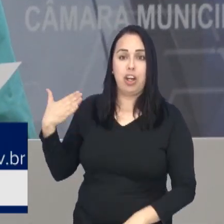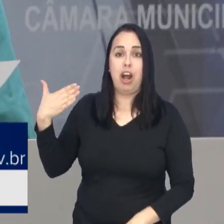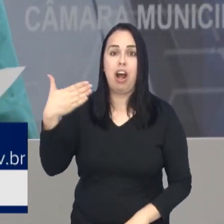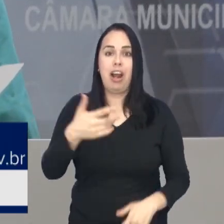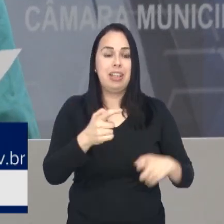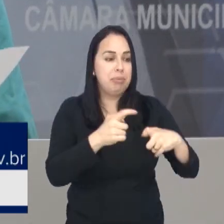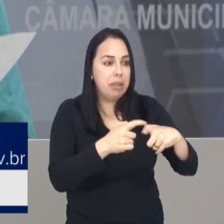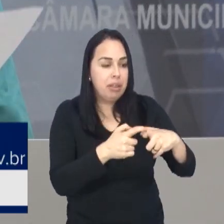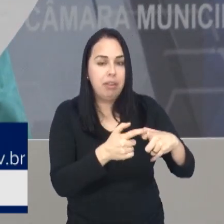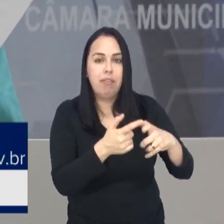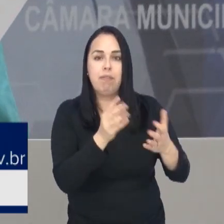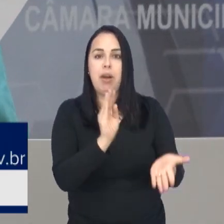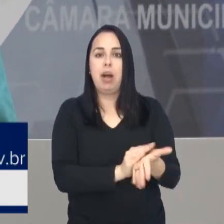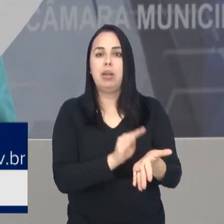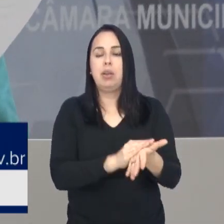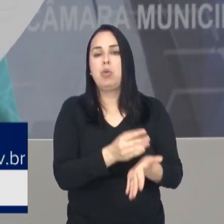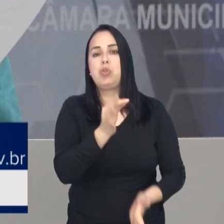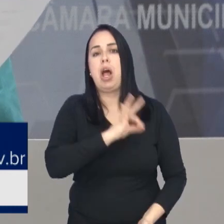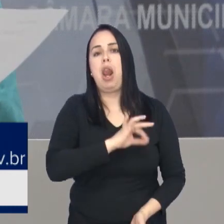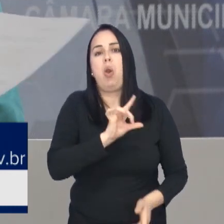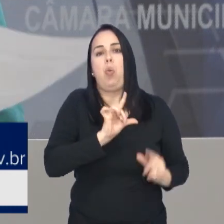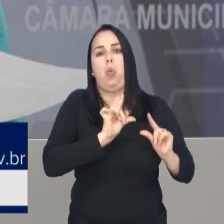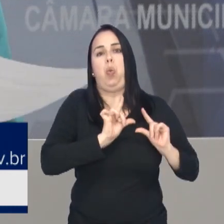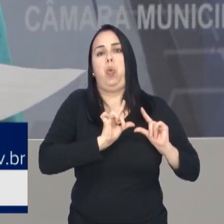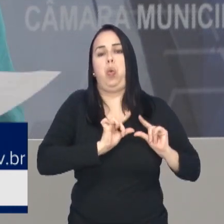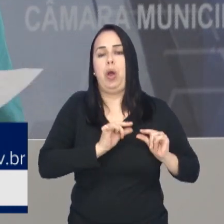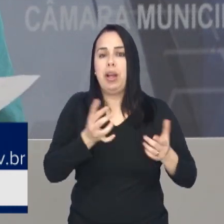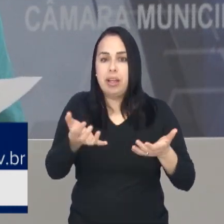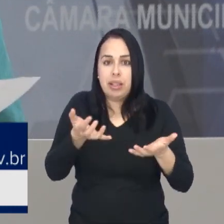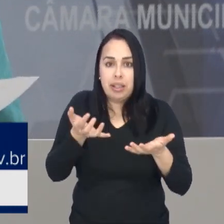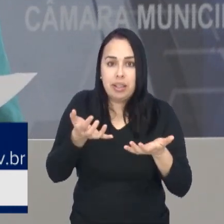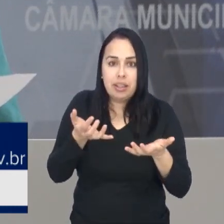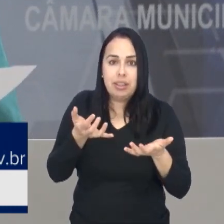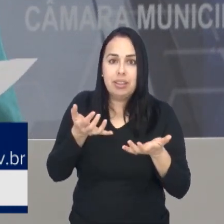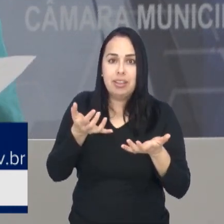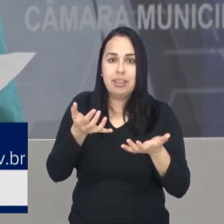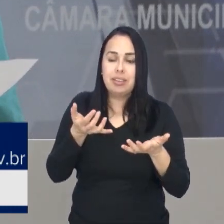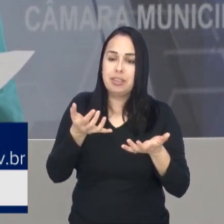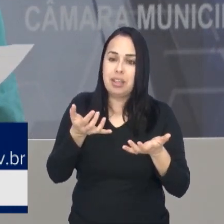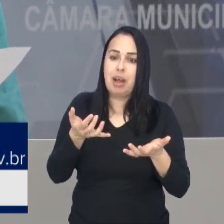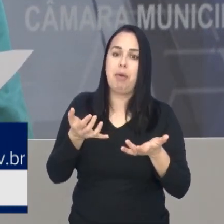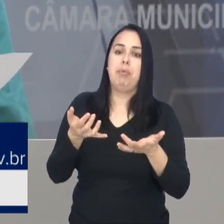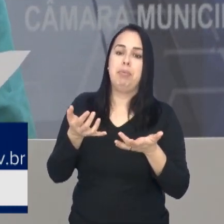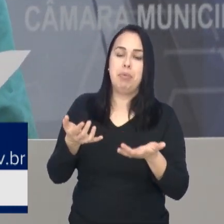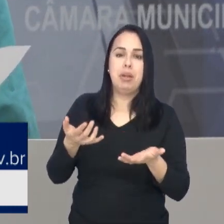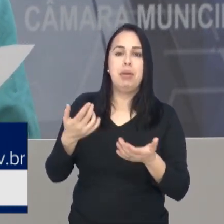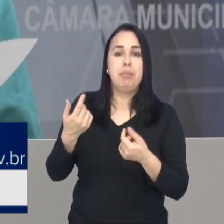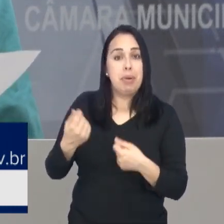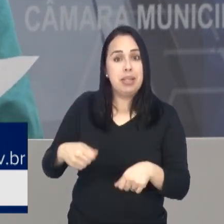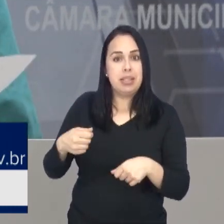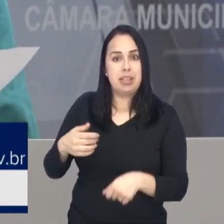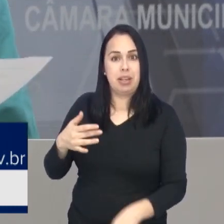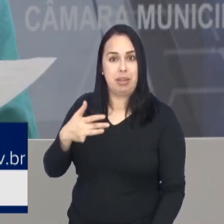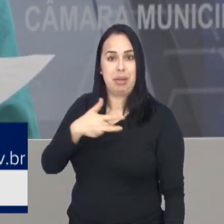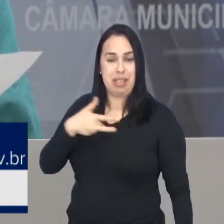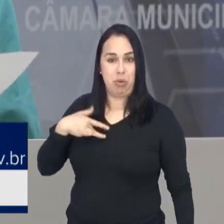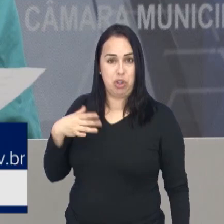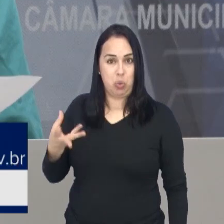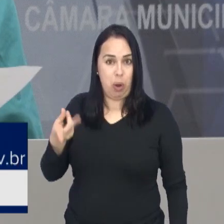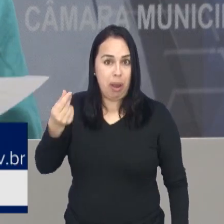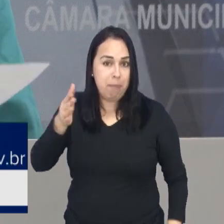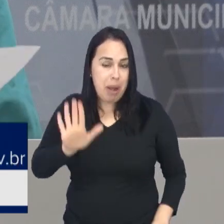temos médico, porque o salário é muito baixo. Quer fazer uma saúde de qualidade, então vamos começar pelo salário. Mas o